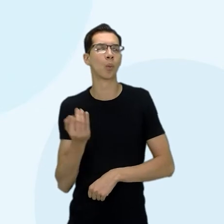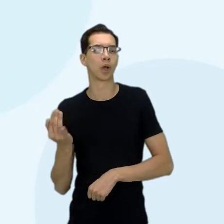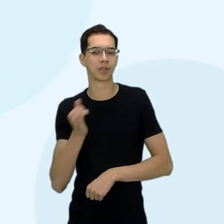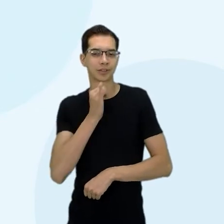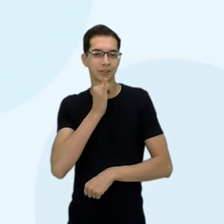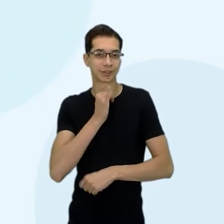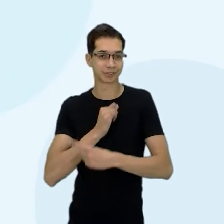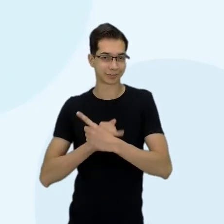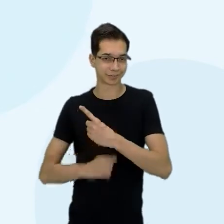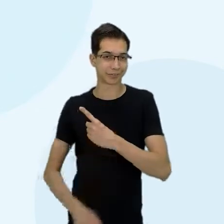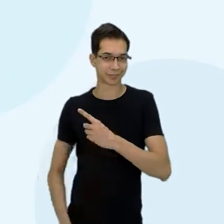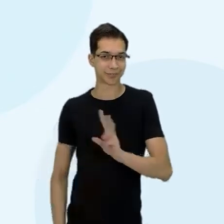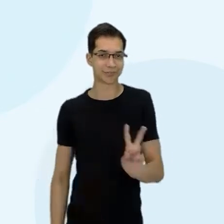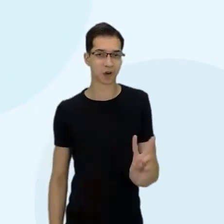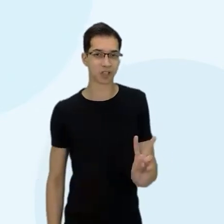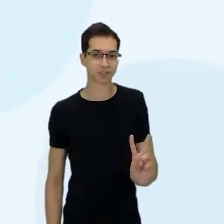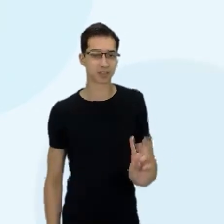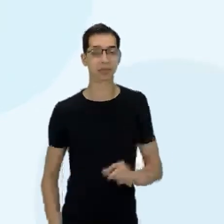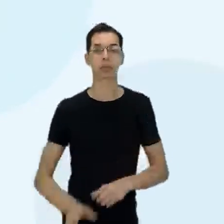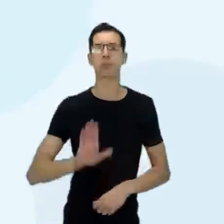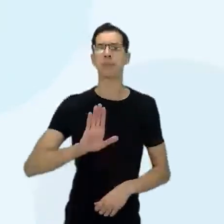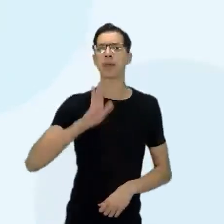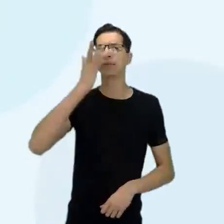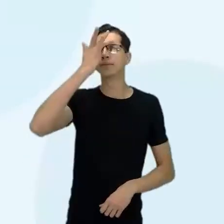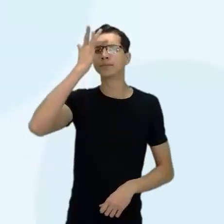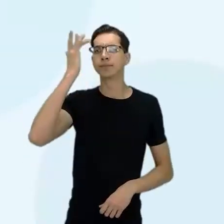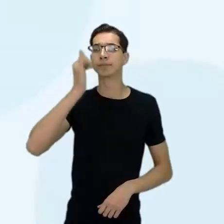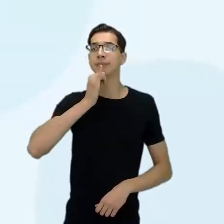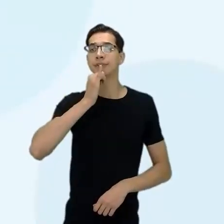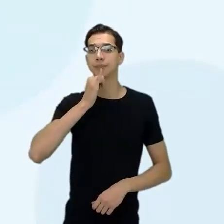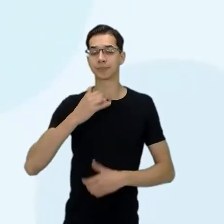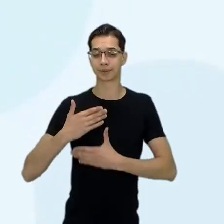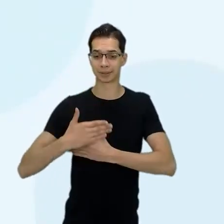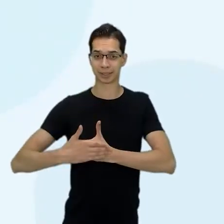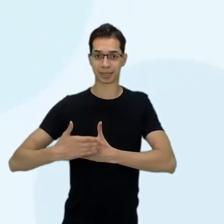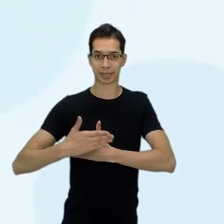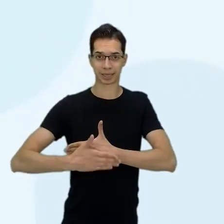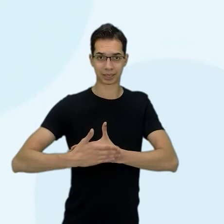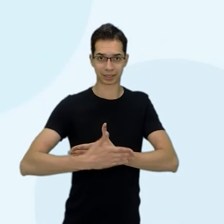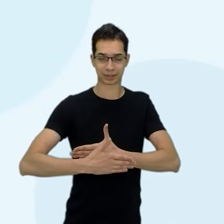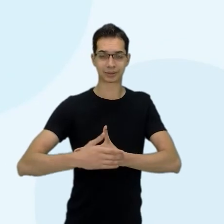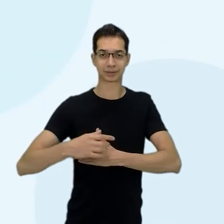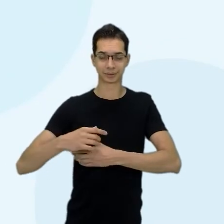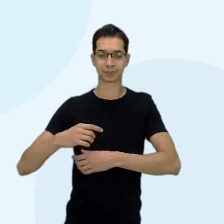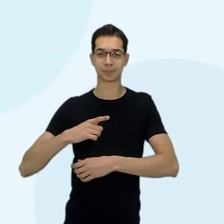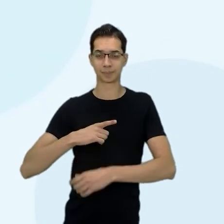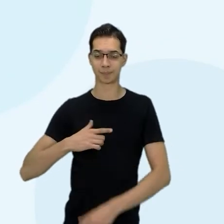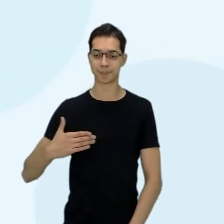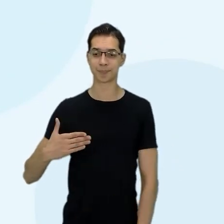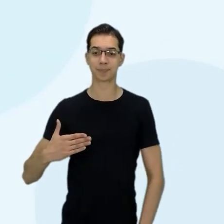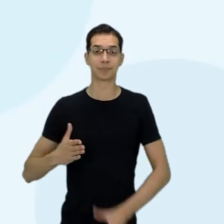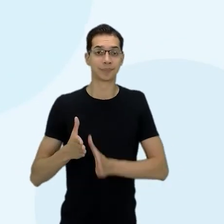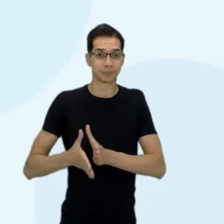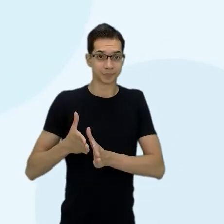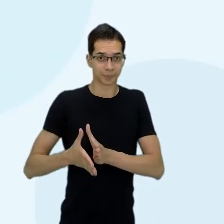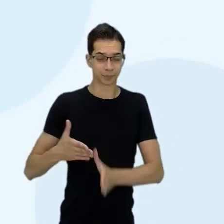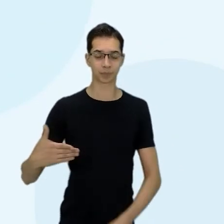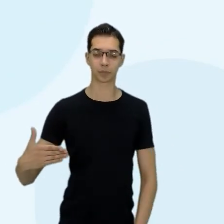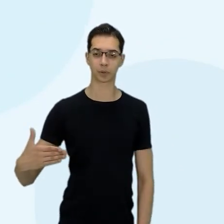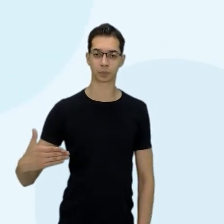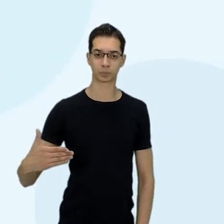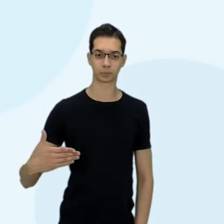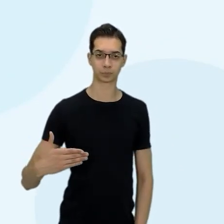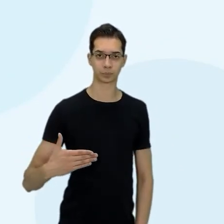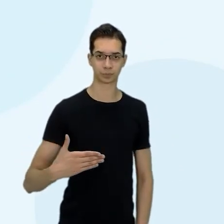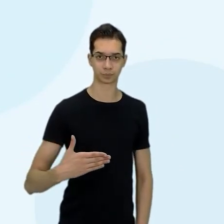tem um movimento dentro do trem, por exemplo, se ela está se deslocando na direção do movimento, ela